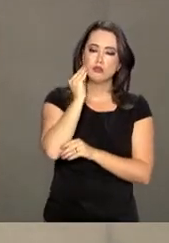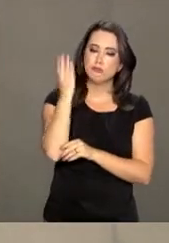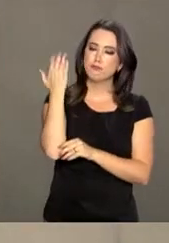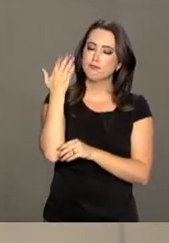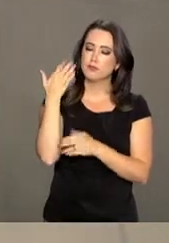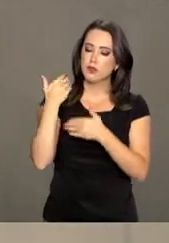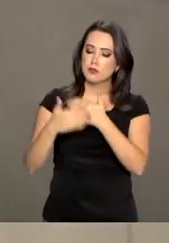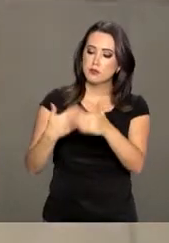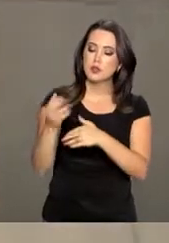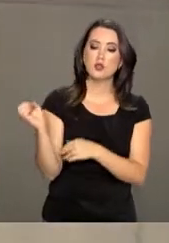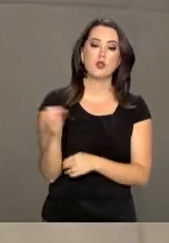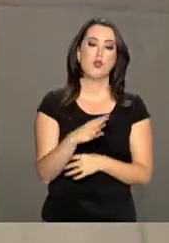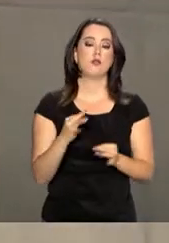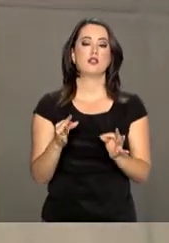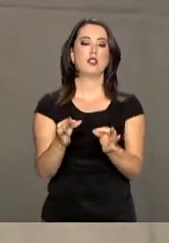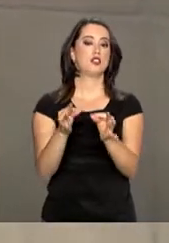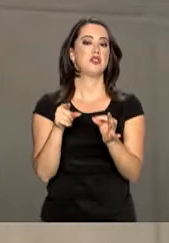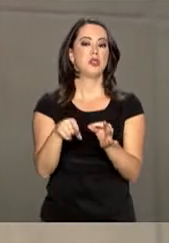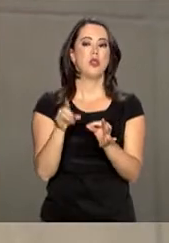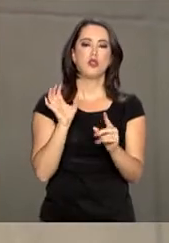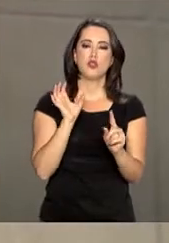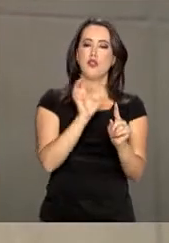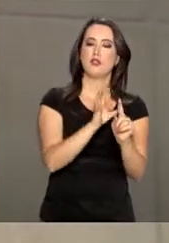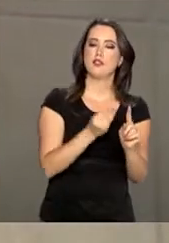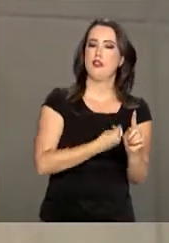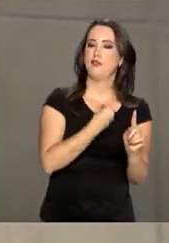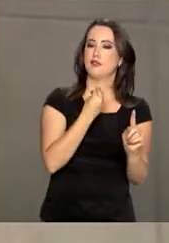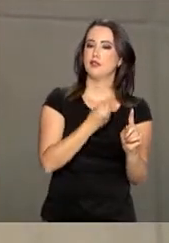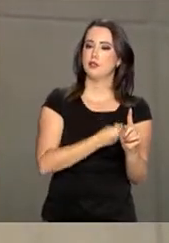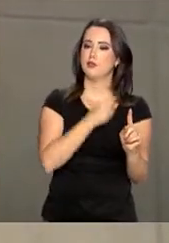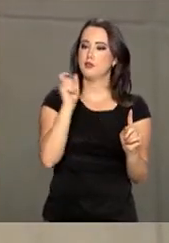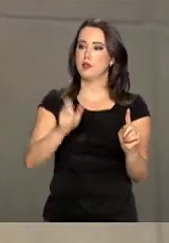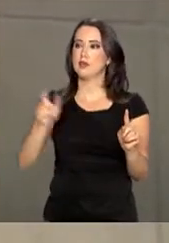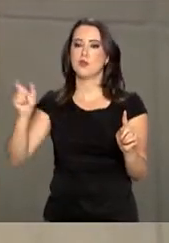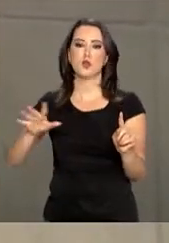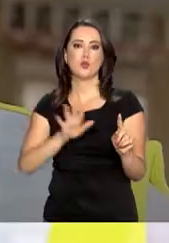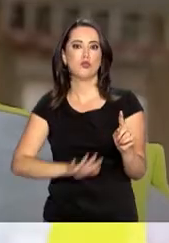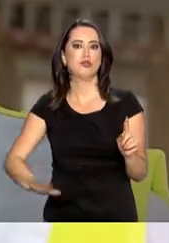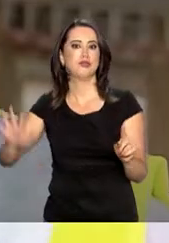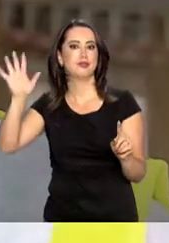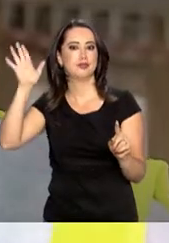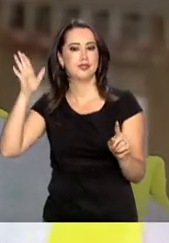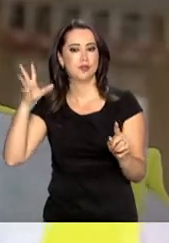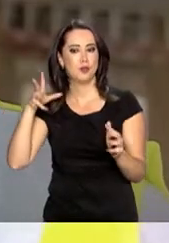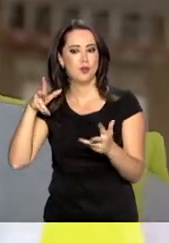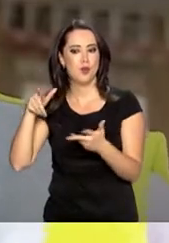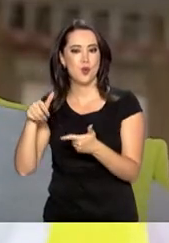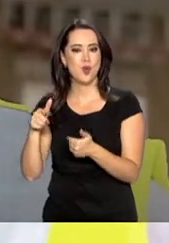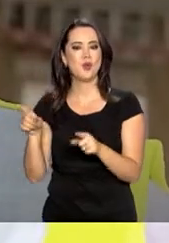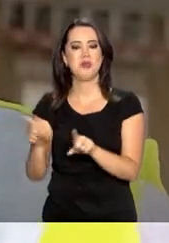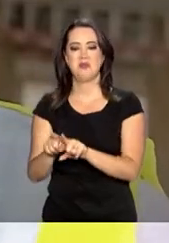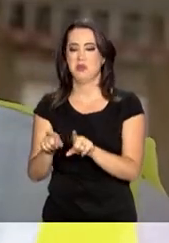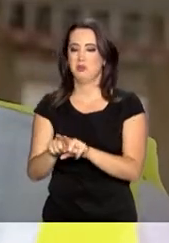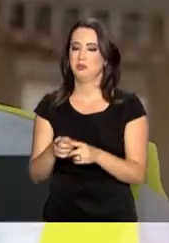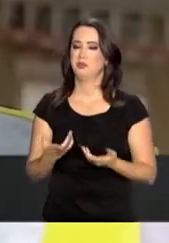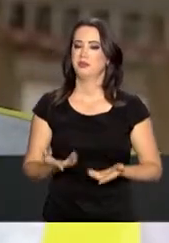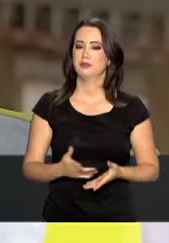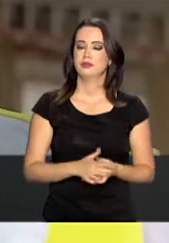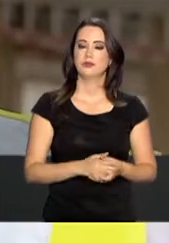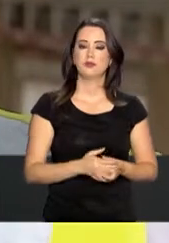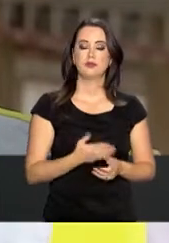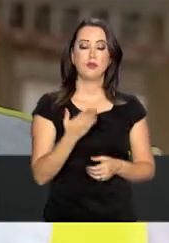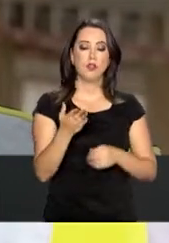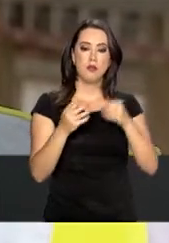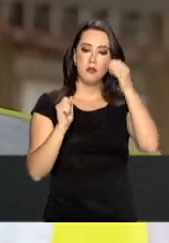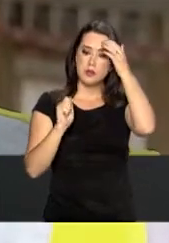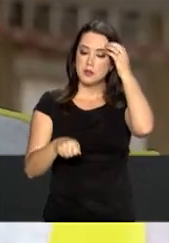sair daqui do laboratório Sirius vão afetar diretamente a vida da população. Você conseguir atuar no que são,